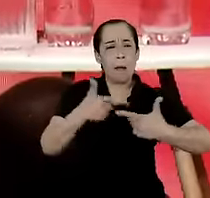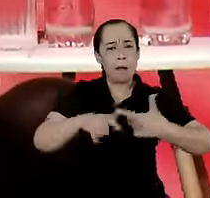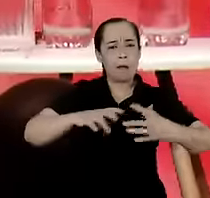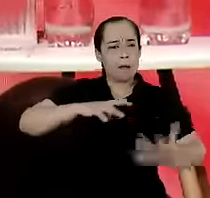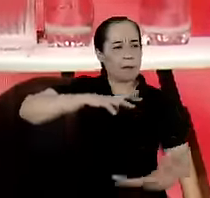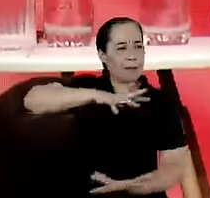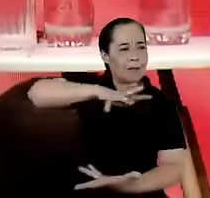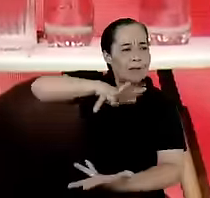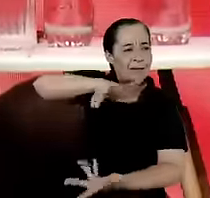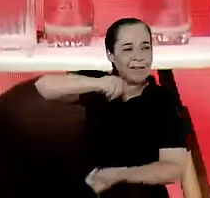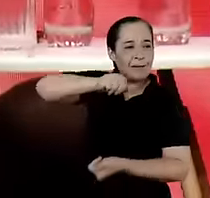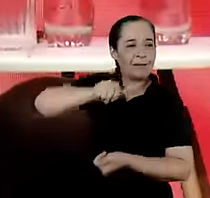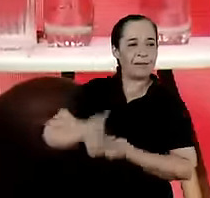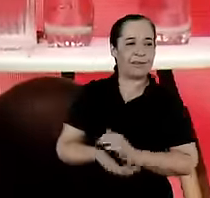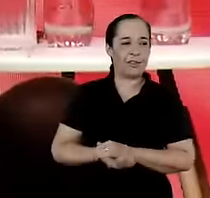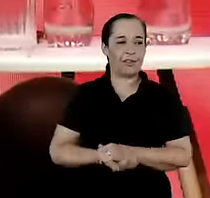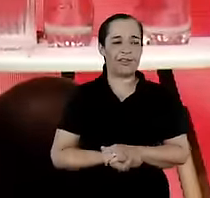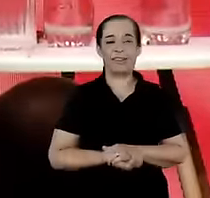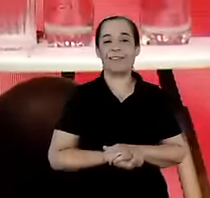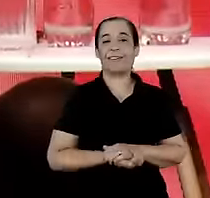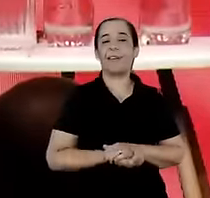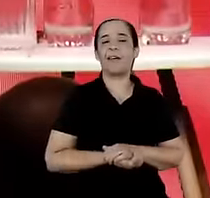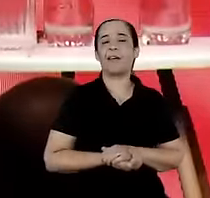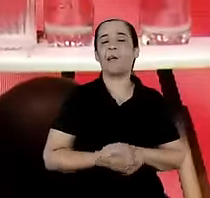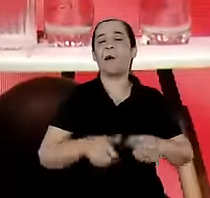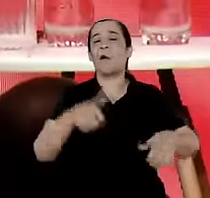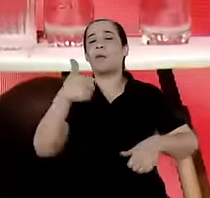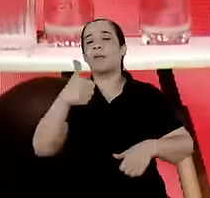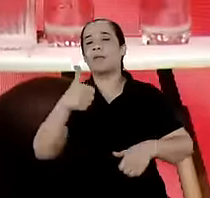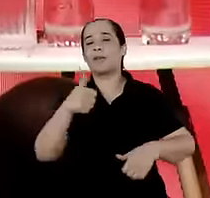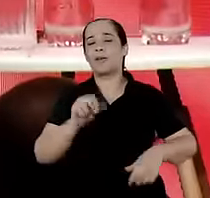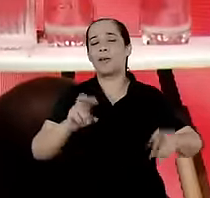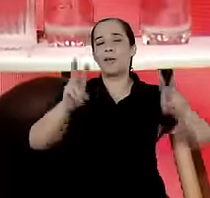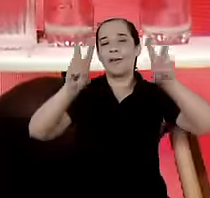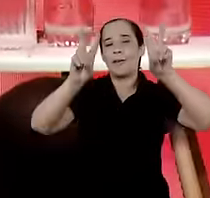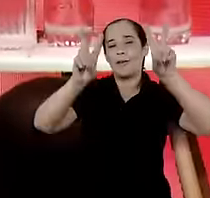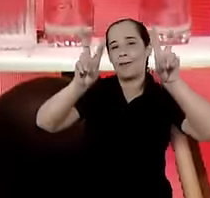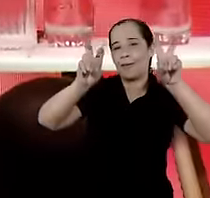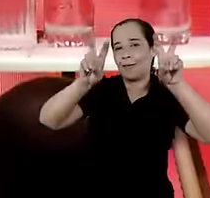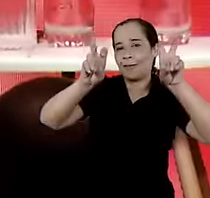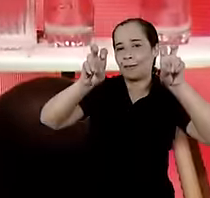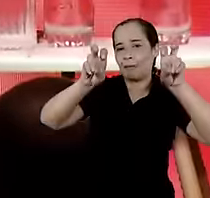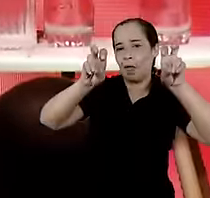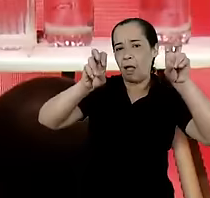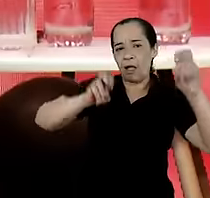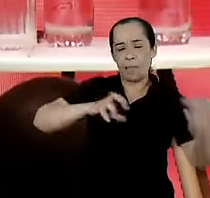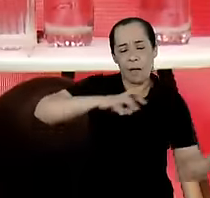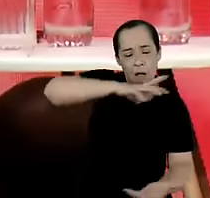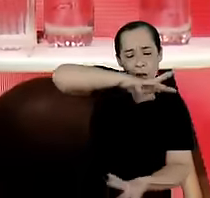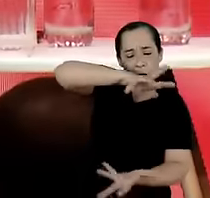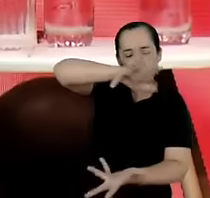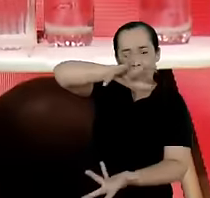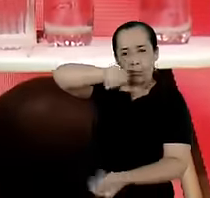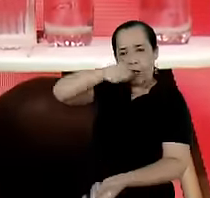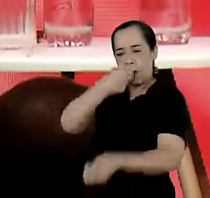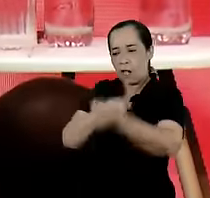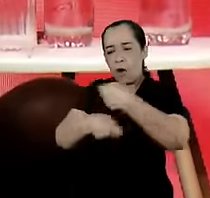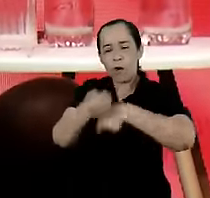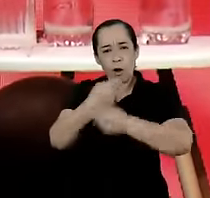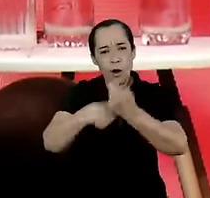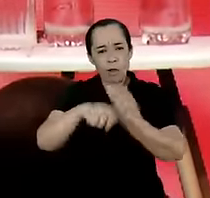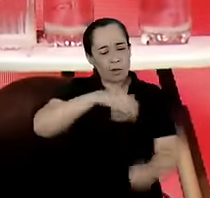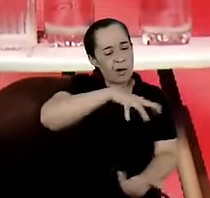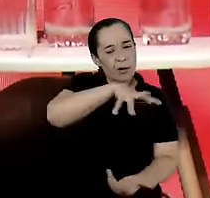considerar o primeiro eh Realmente esse tema de de da globalização você voltar né você começar a